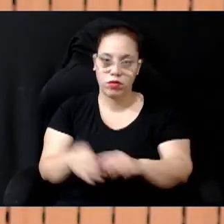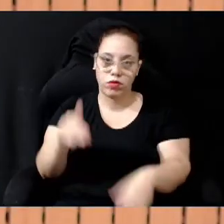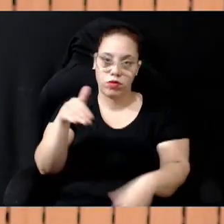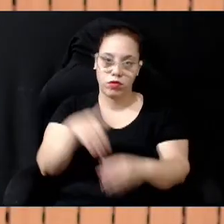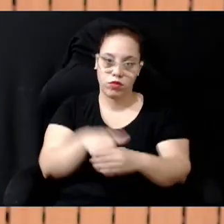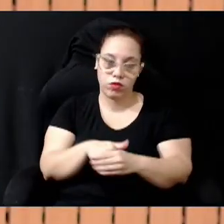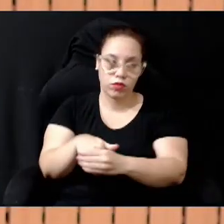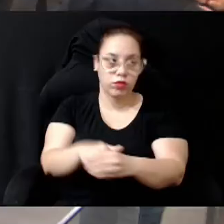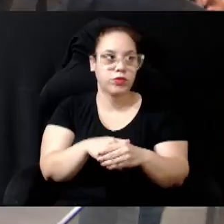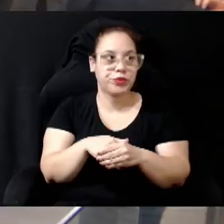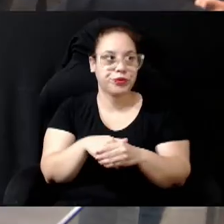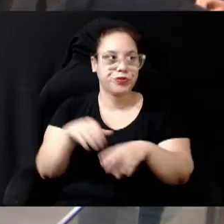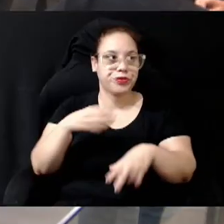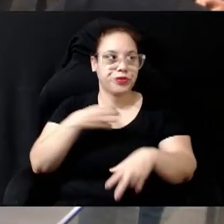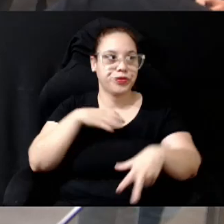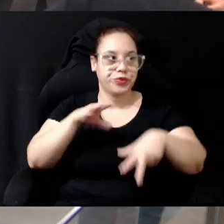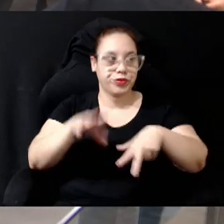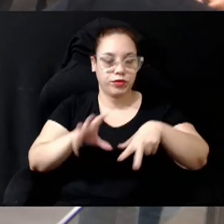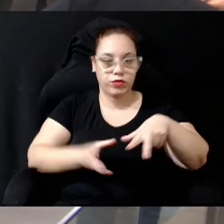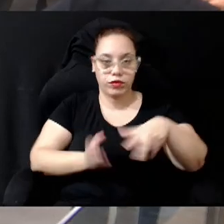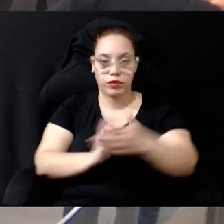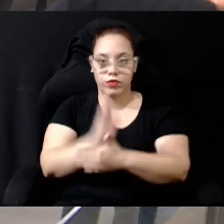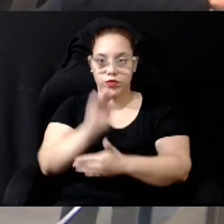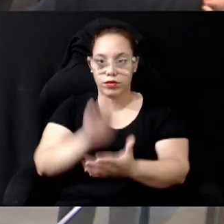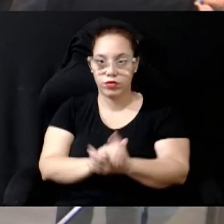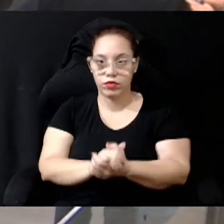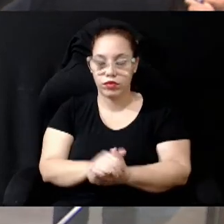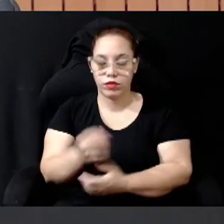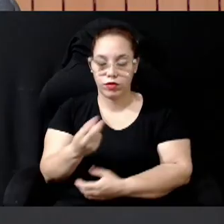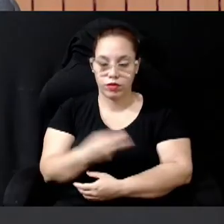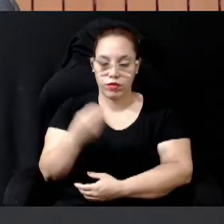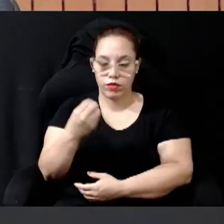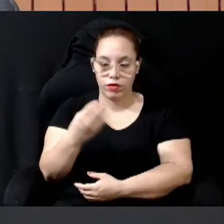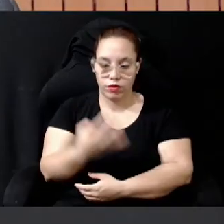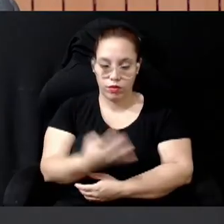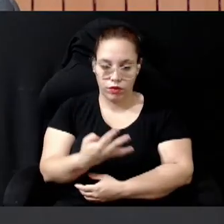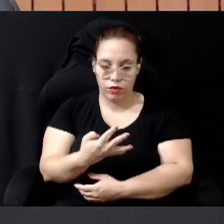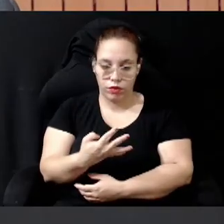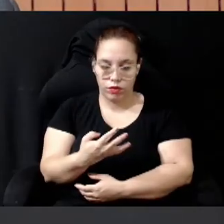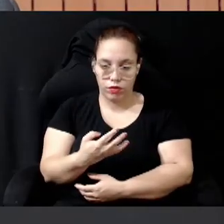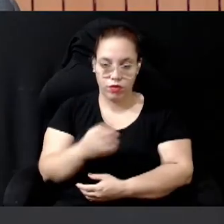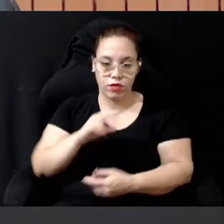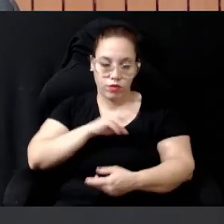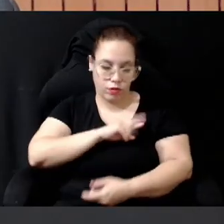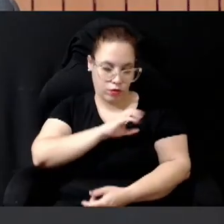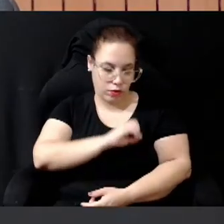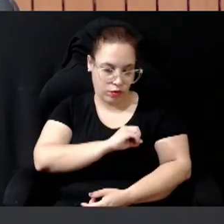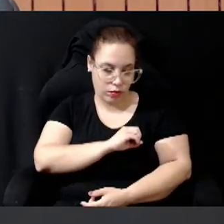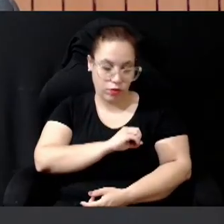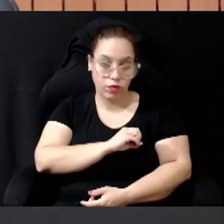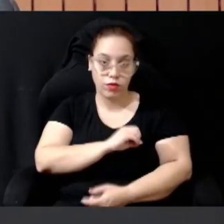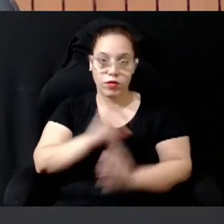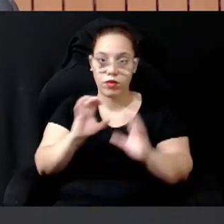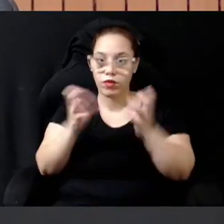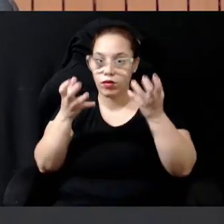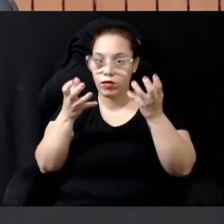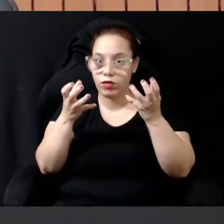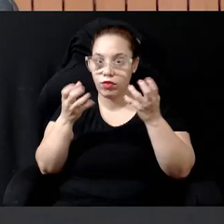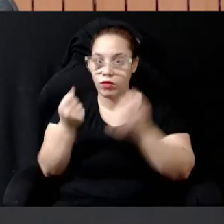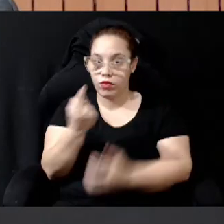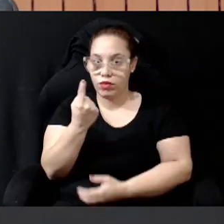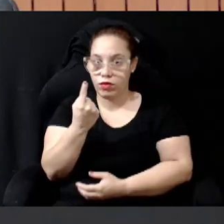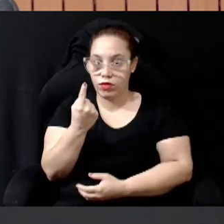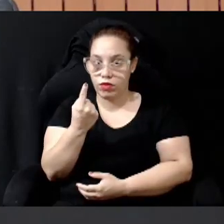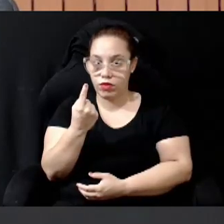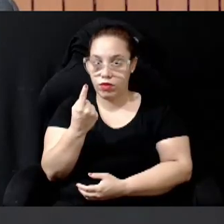favoráveis permaneçam como estão. Aprovado. Requerimento 2204 do vereador Luiz Rossini, que requer a realização da primeira parte